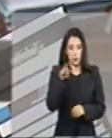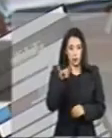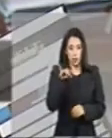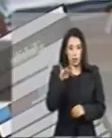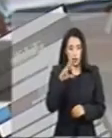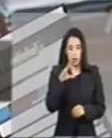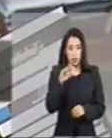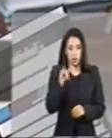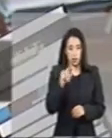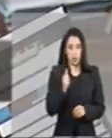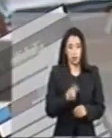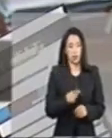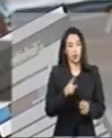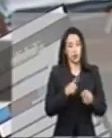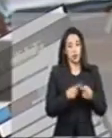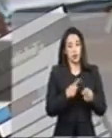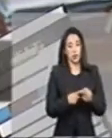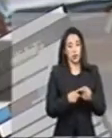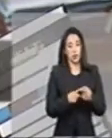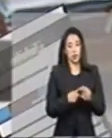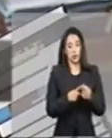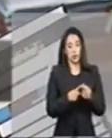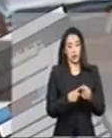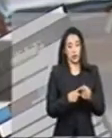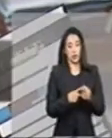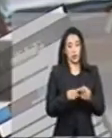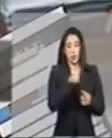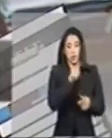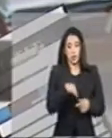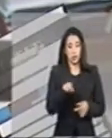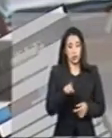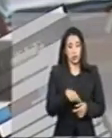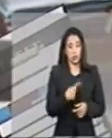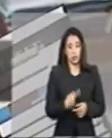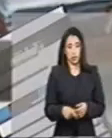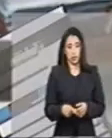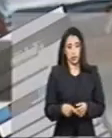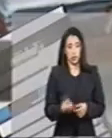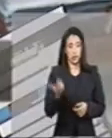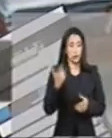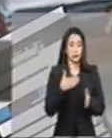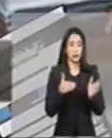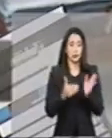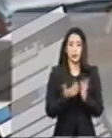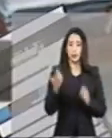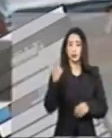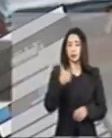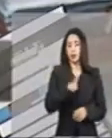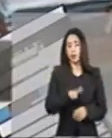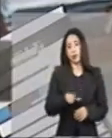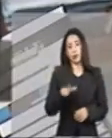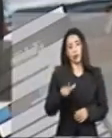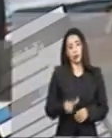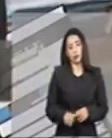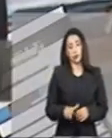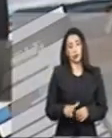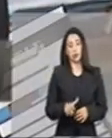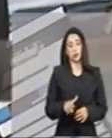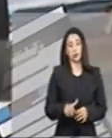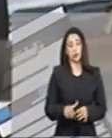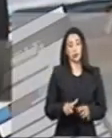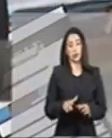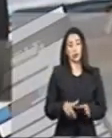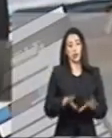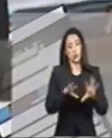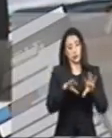da liminar na reclamação. Tudo continua, né, na posse do judiciário.